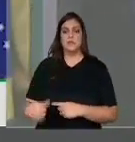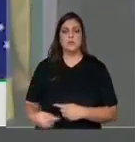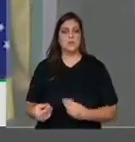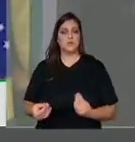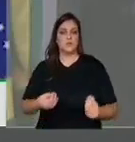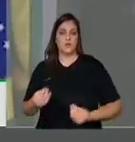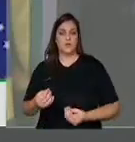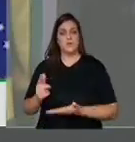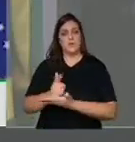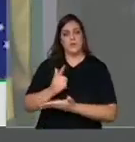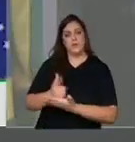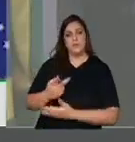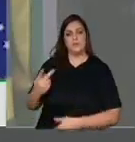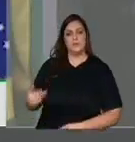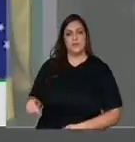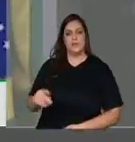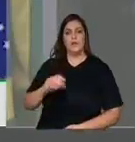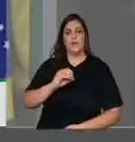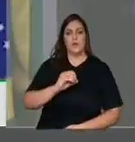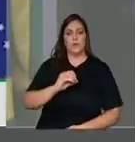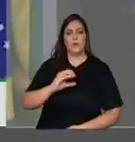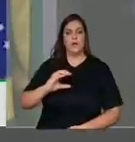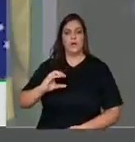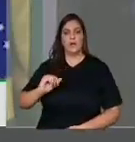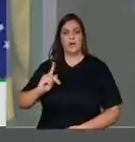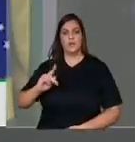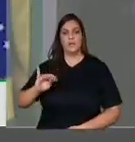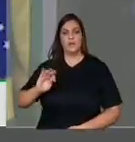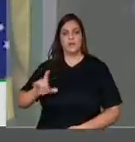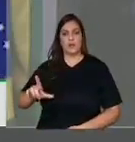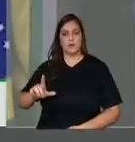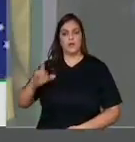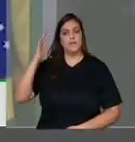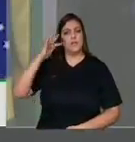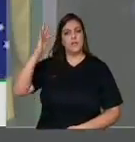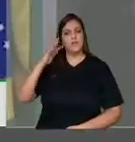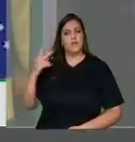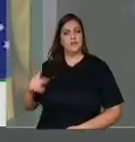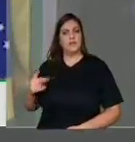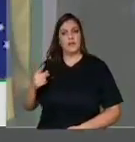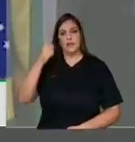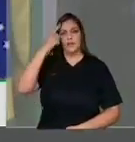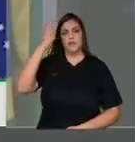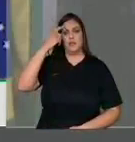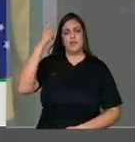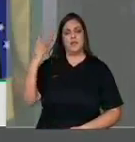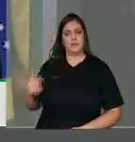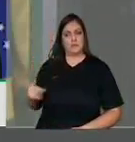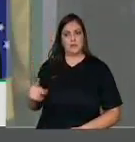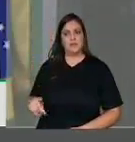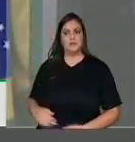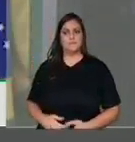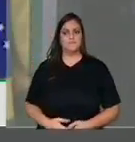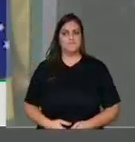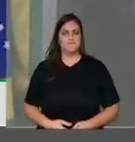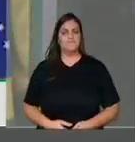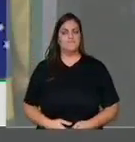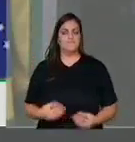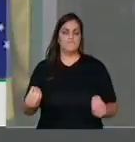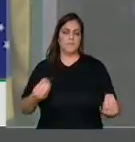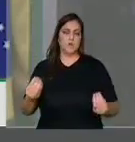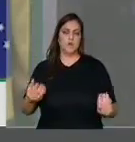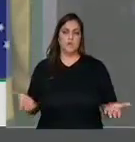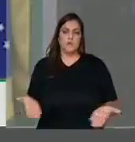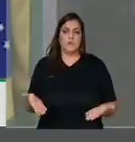seu livro O Capital, da sua filosofia, das suas ideias e do conflito que o